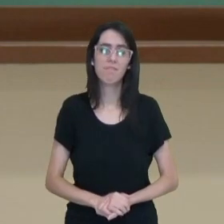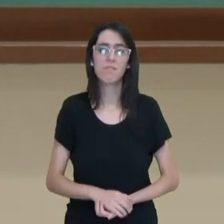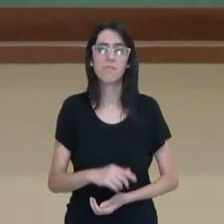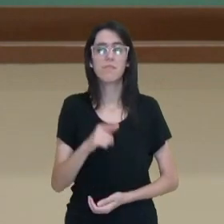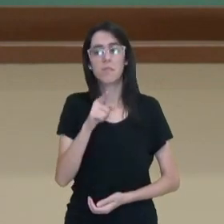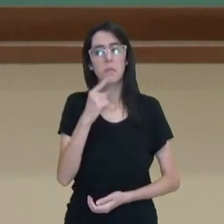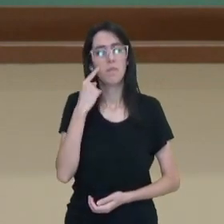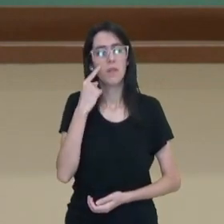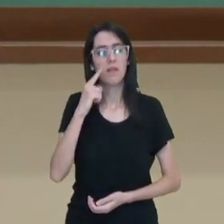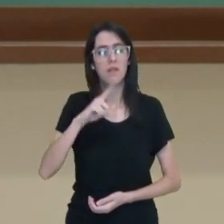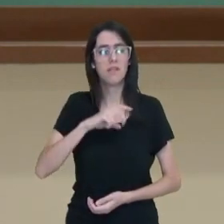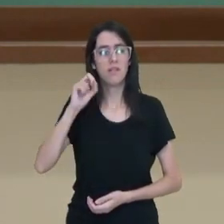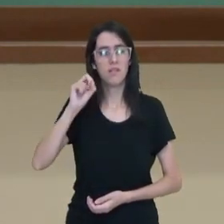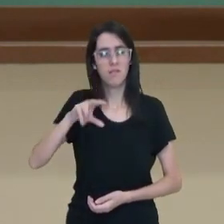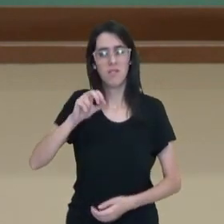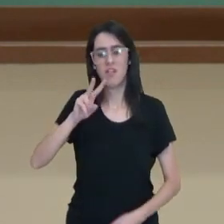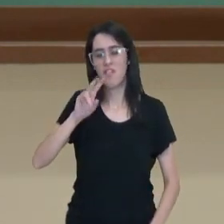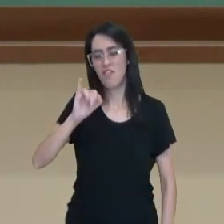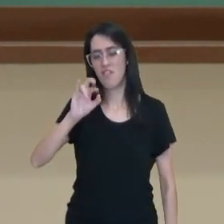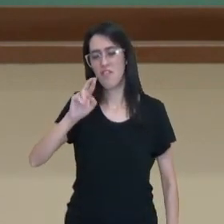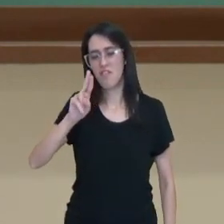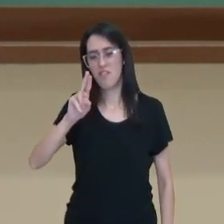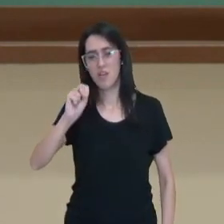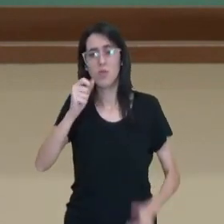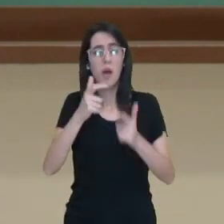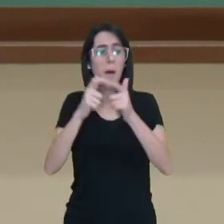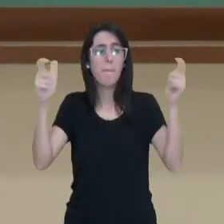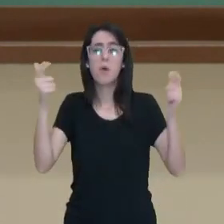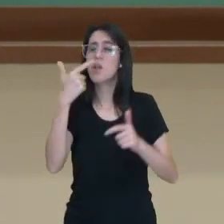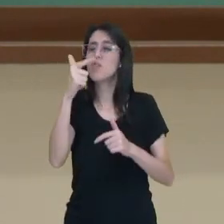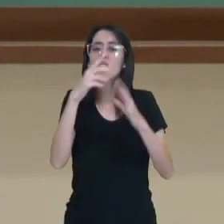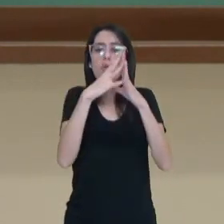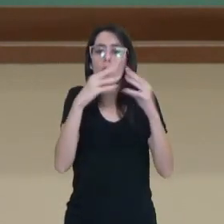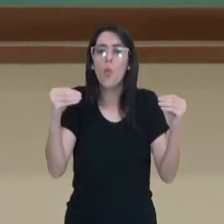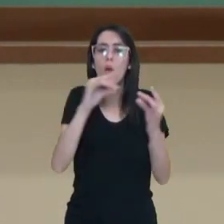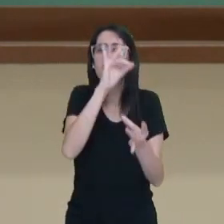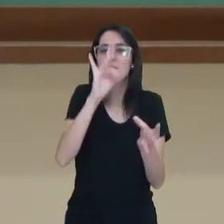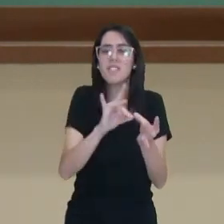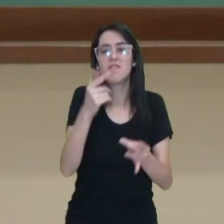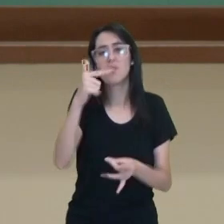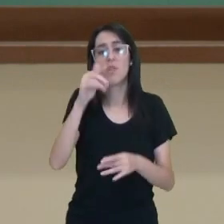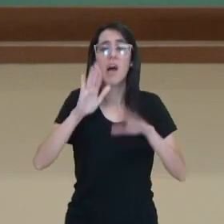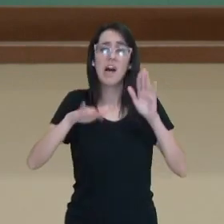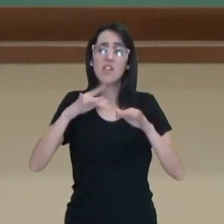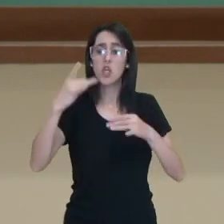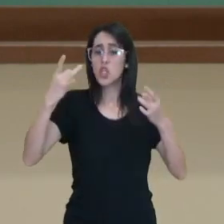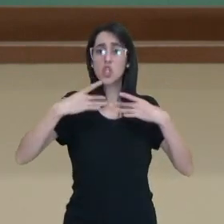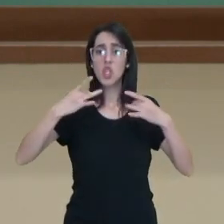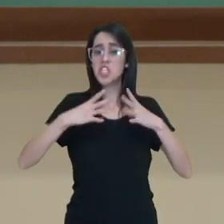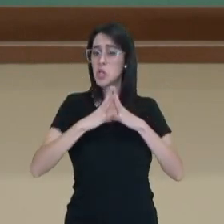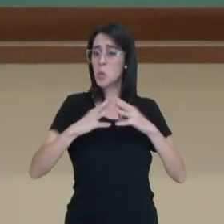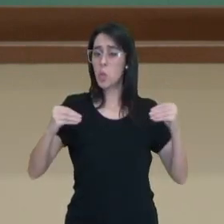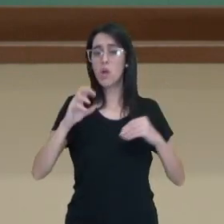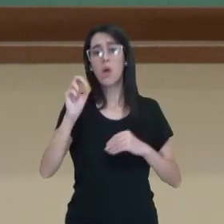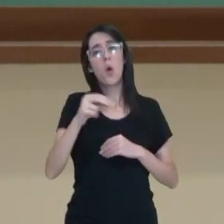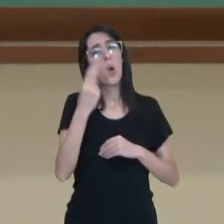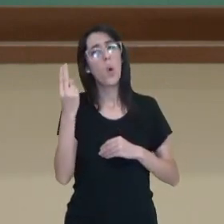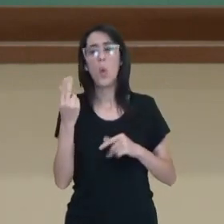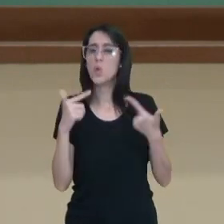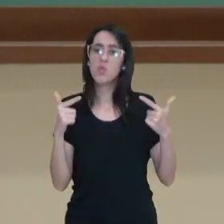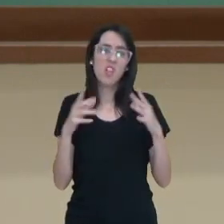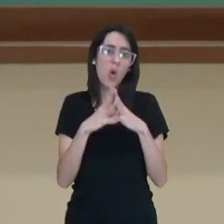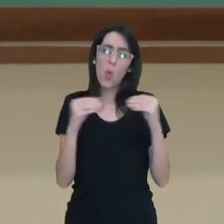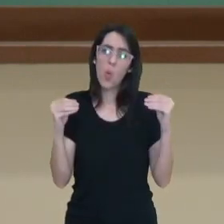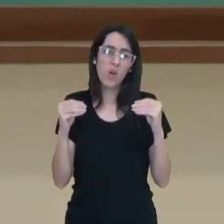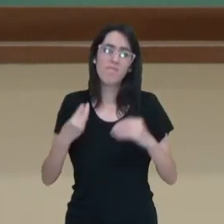as infecções que são causadas por vírus, geralmente elas não têm uma cura específica, ou elas se curam sozinhas, ou elas simplesmente não têm cura,